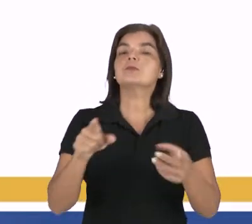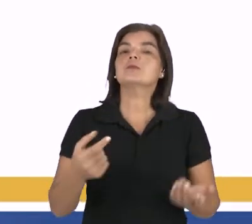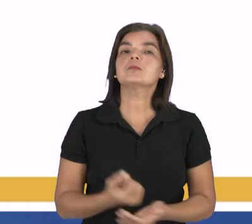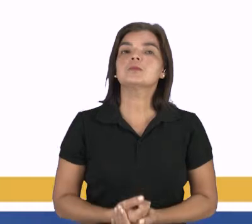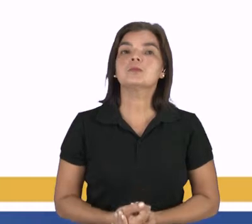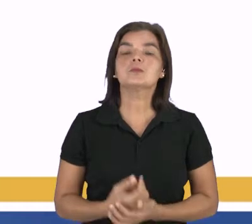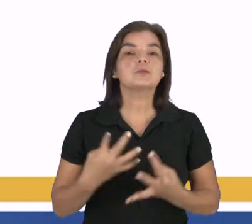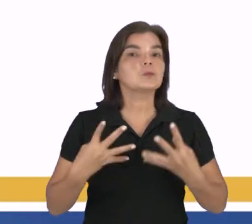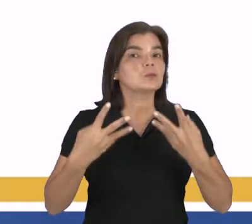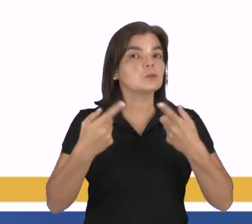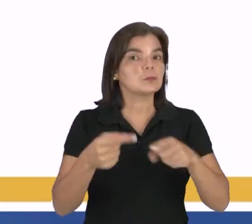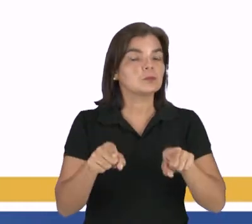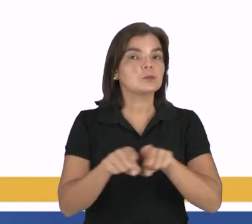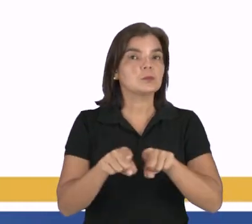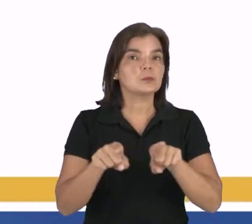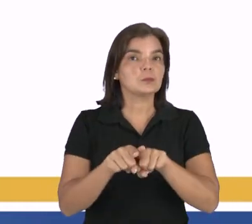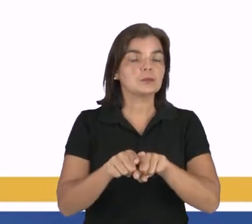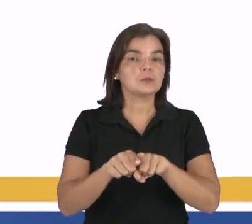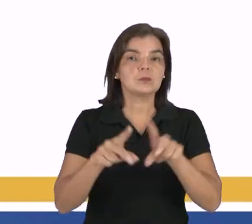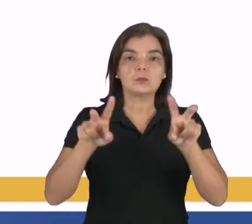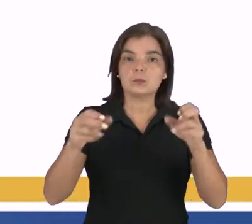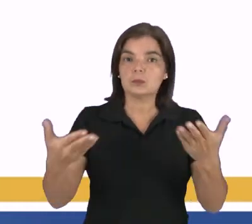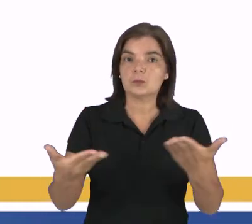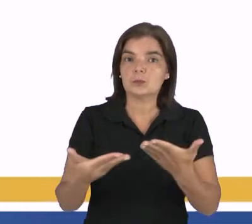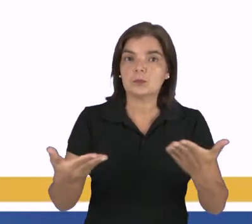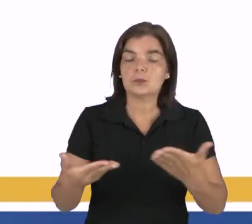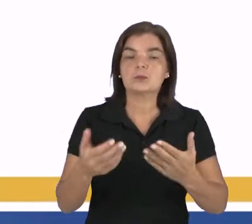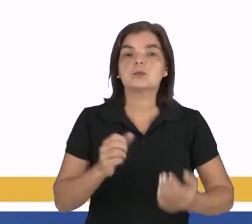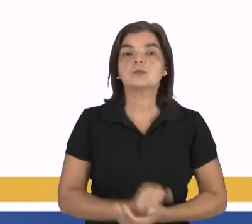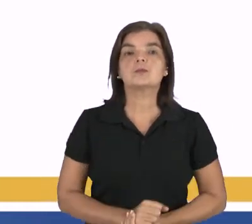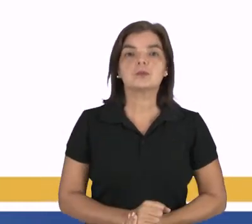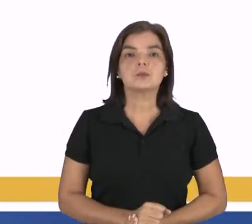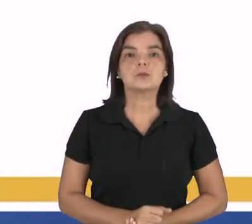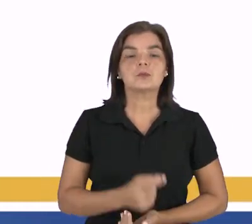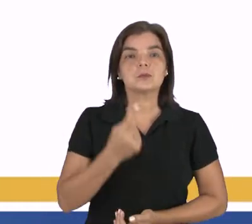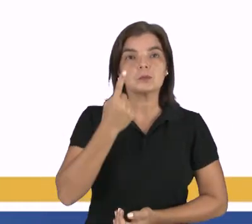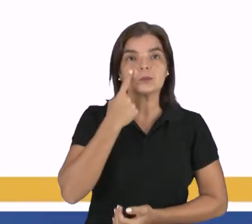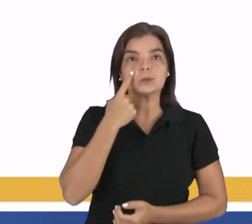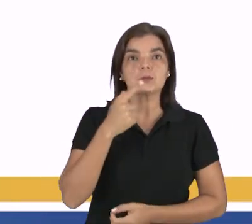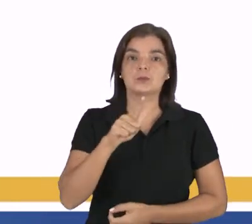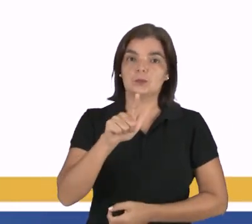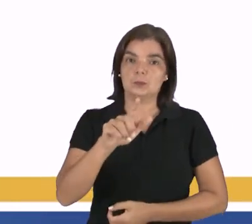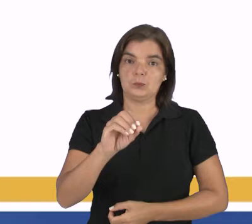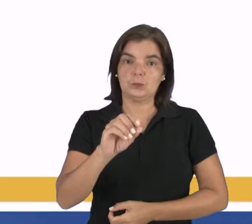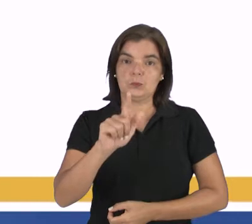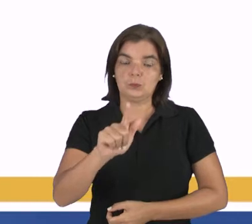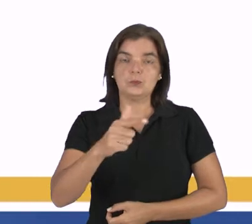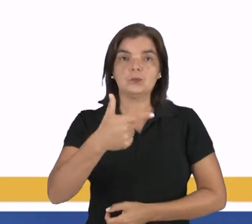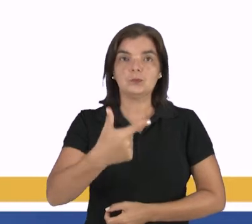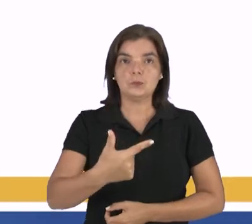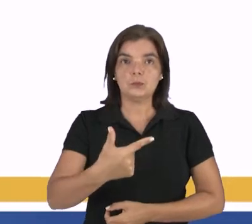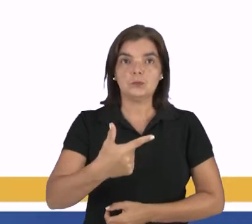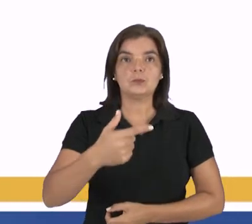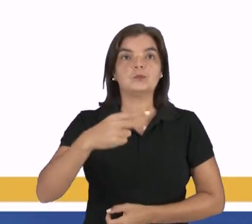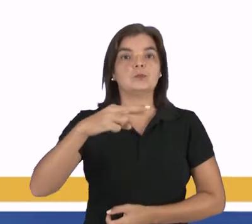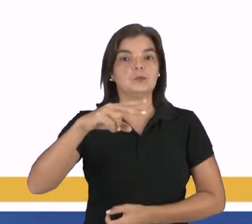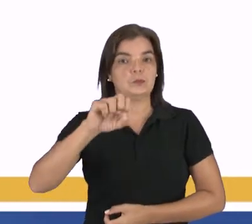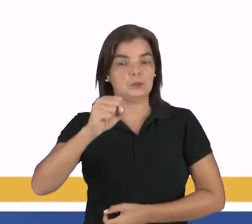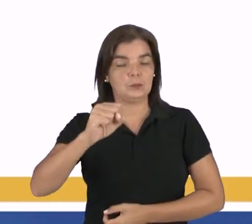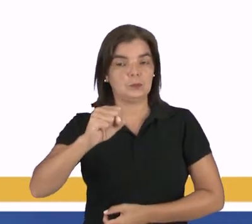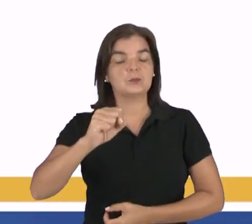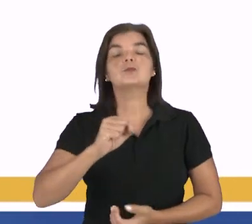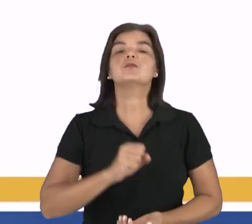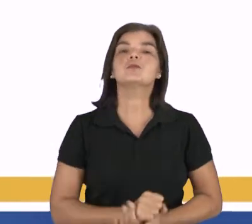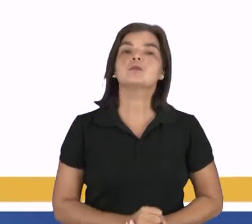aplicar totalmente aqui nesse assunto de hoje. Então, vai ficar da seguinte maneira: o log de 8 na